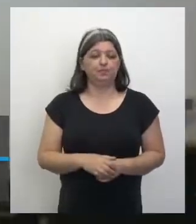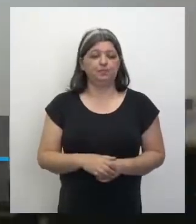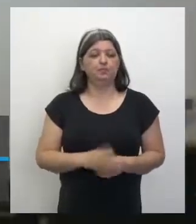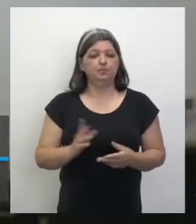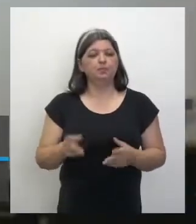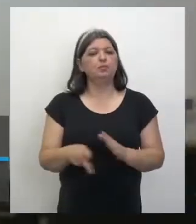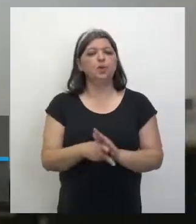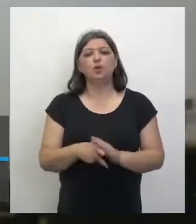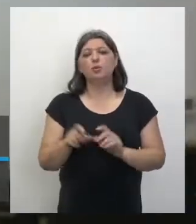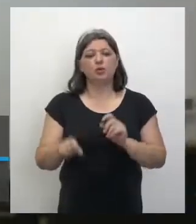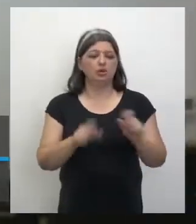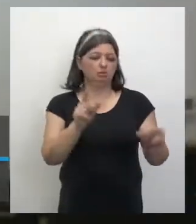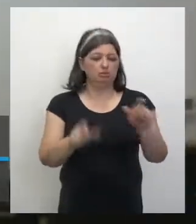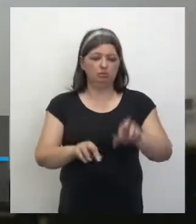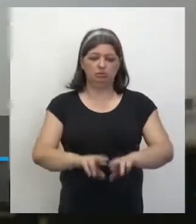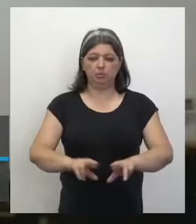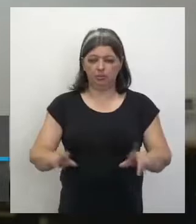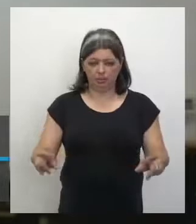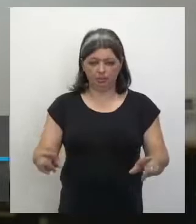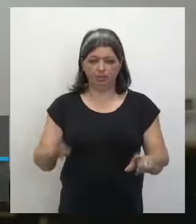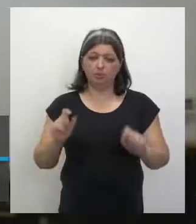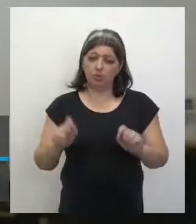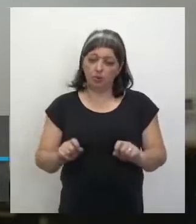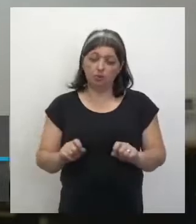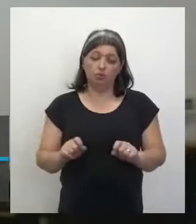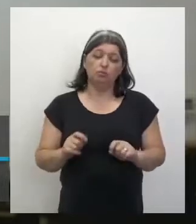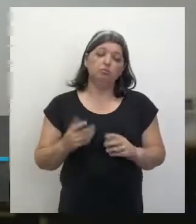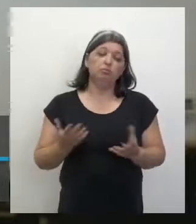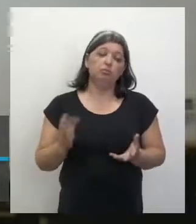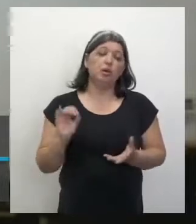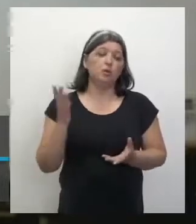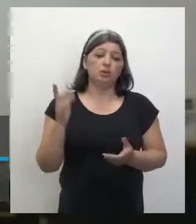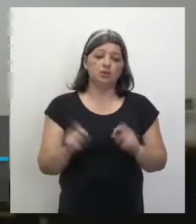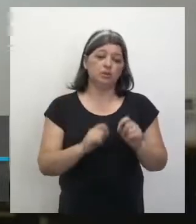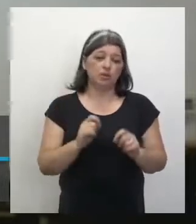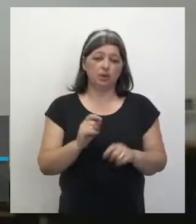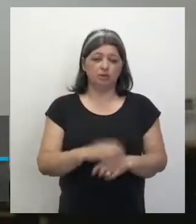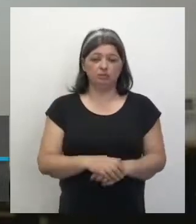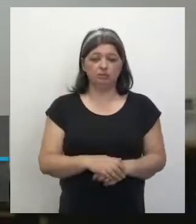questão da diferença, né, ele pode causar